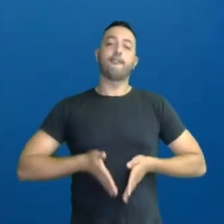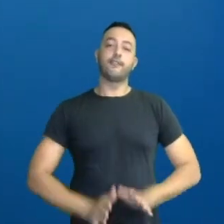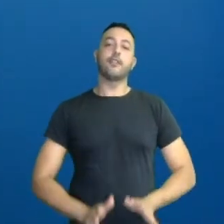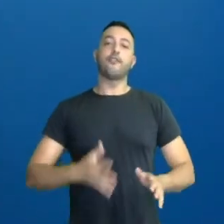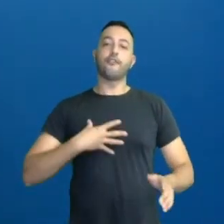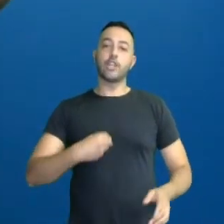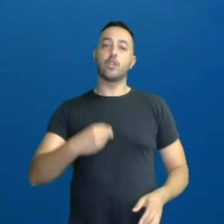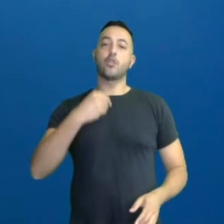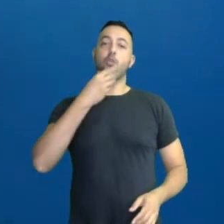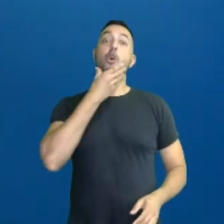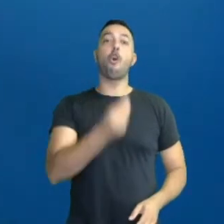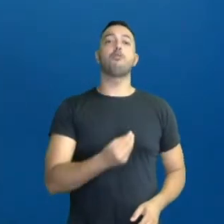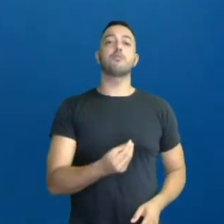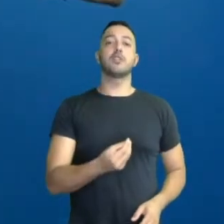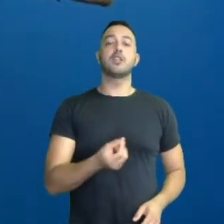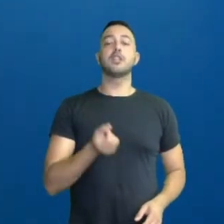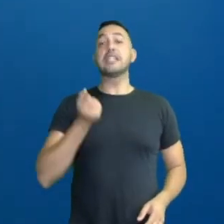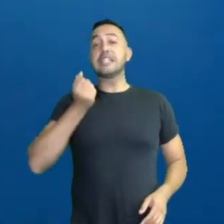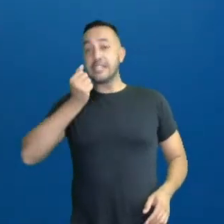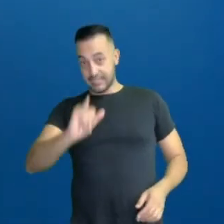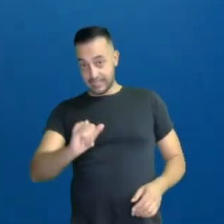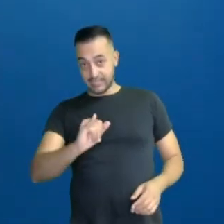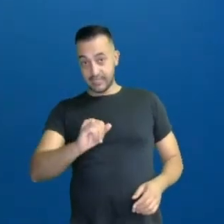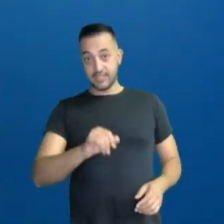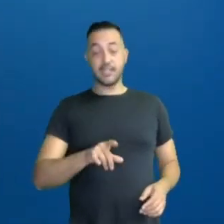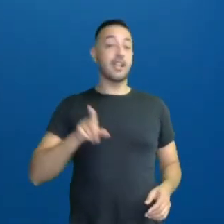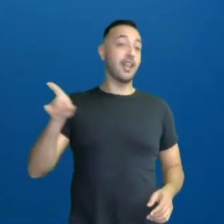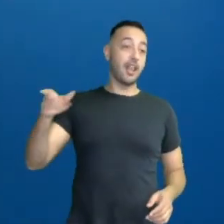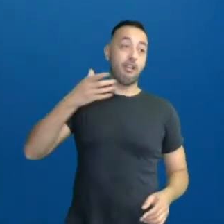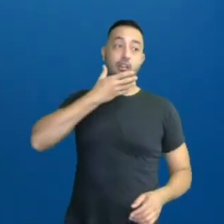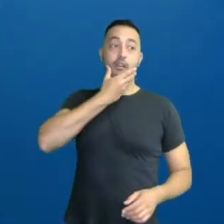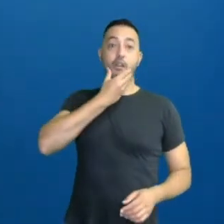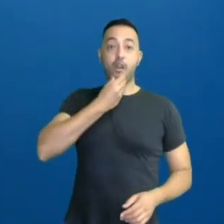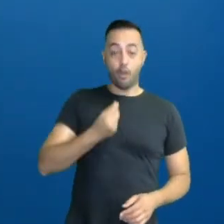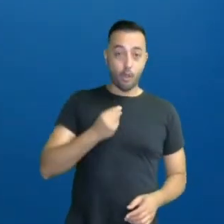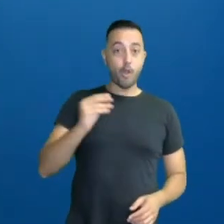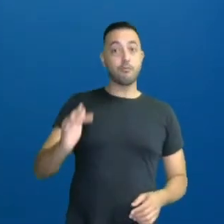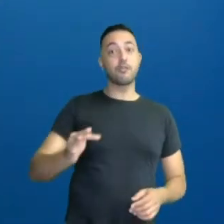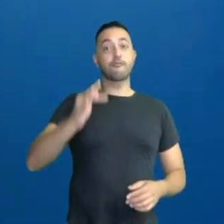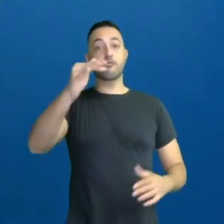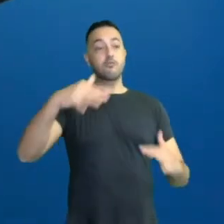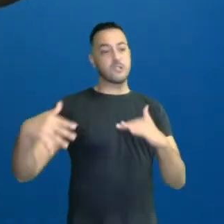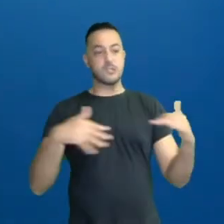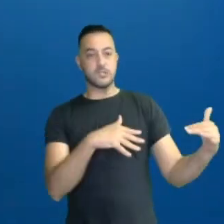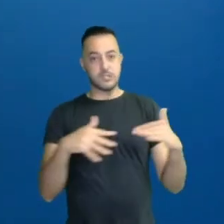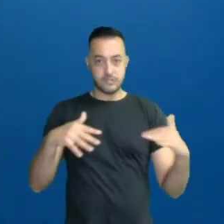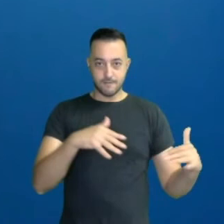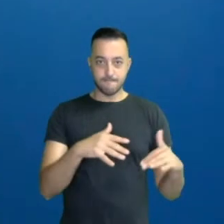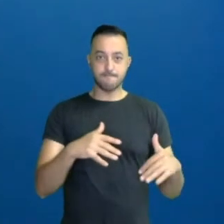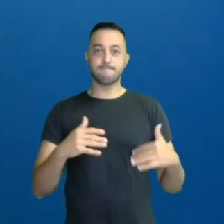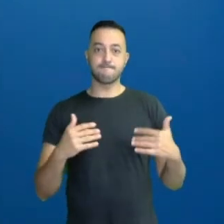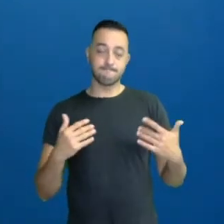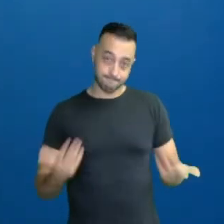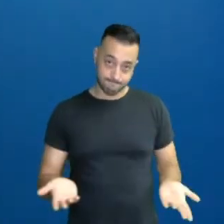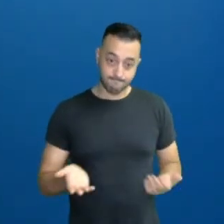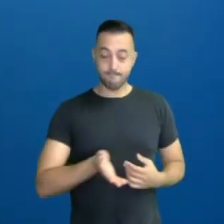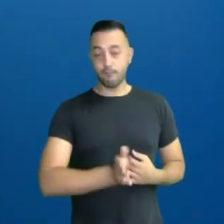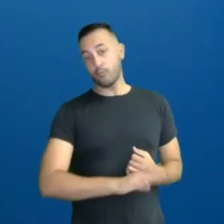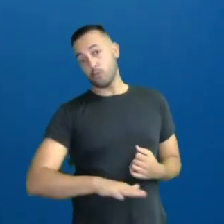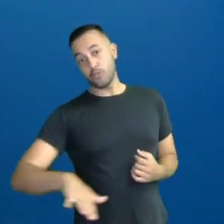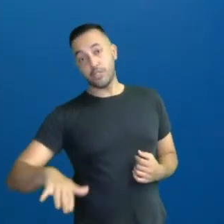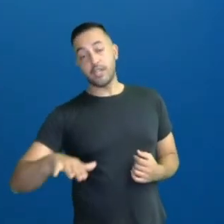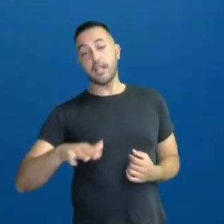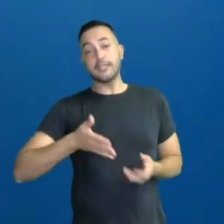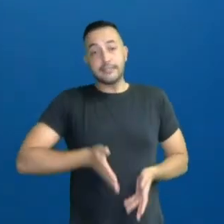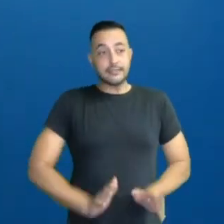filhos homens. Porque se em Esparta os homens eram futuros guerreiros, tanto é que as crianças